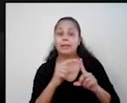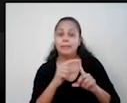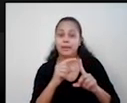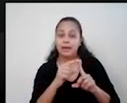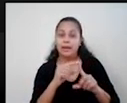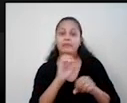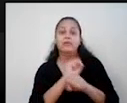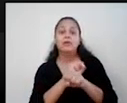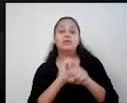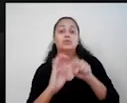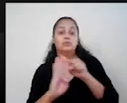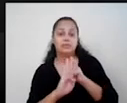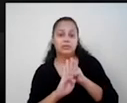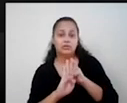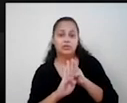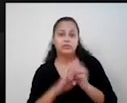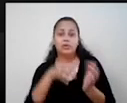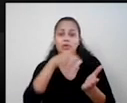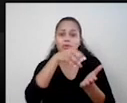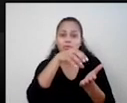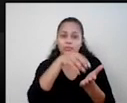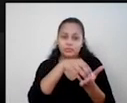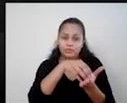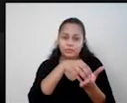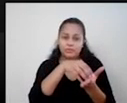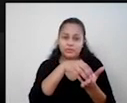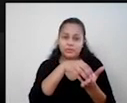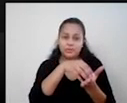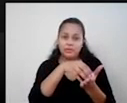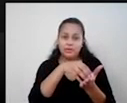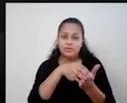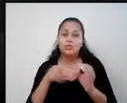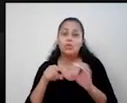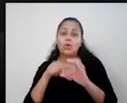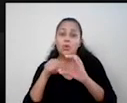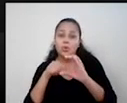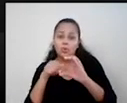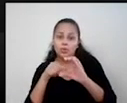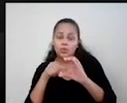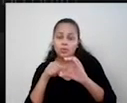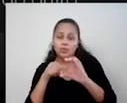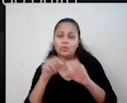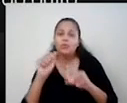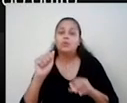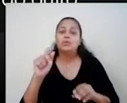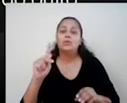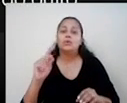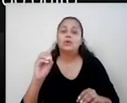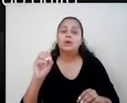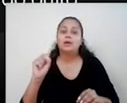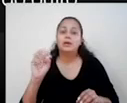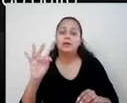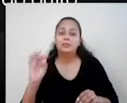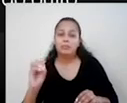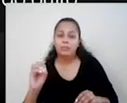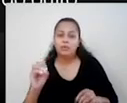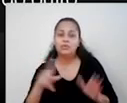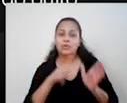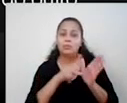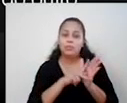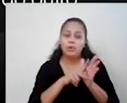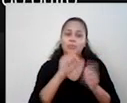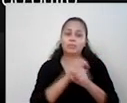substantivo. Então, o centro, o núcleo do próprio aposto também é um substantivo. E mantém com o